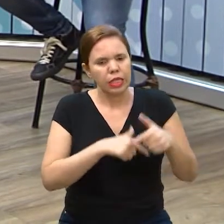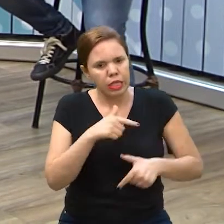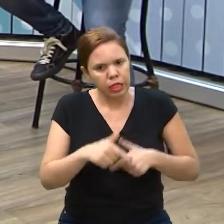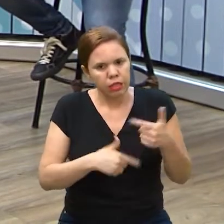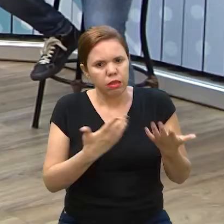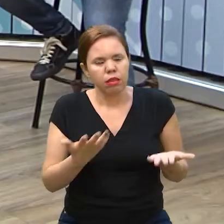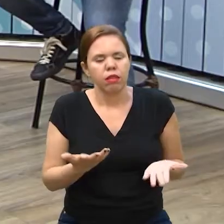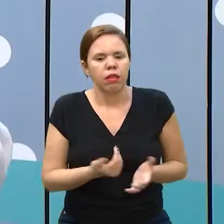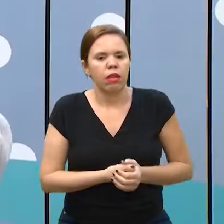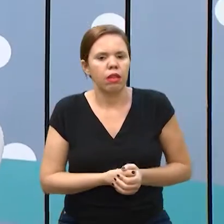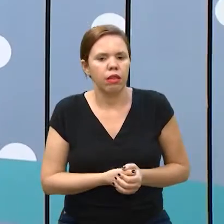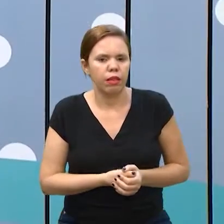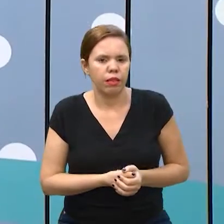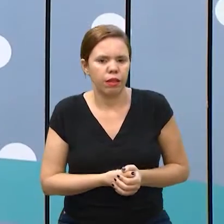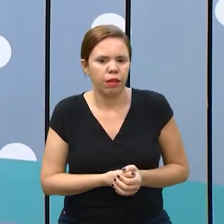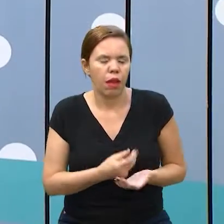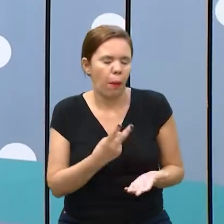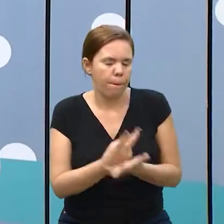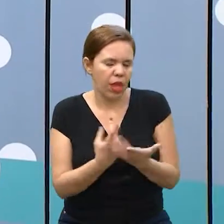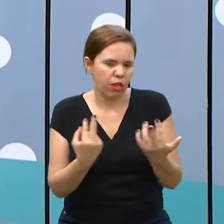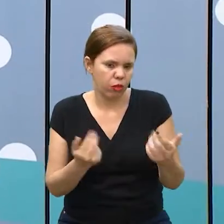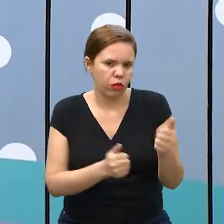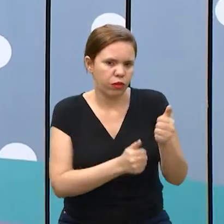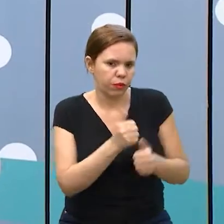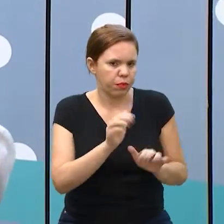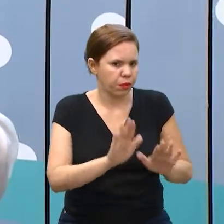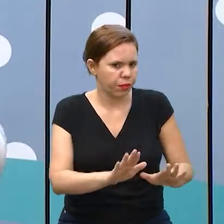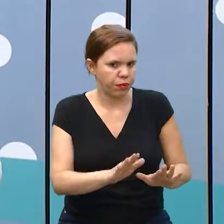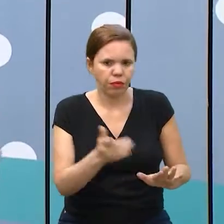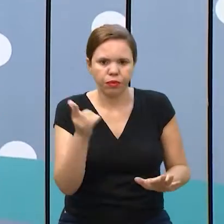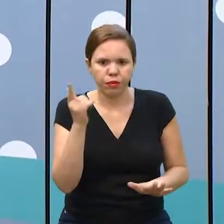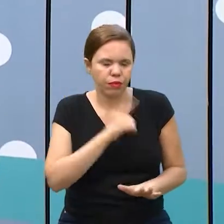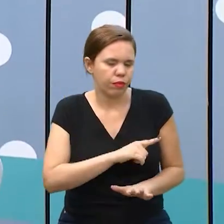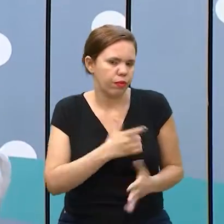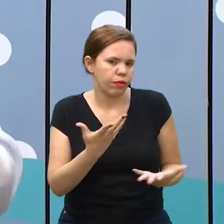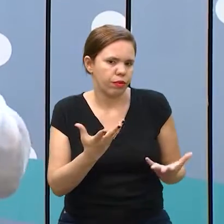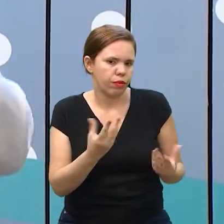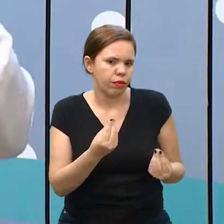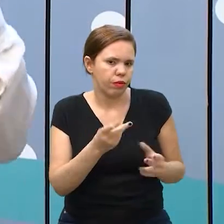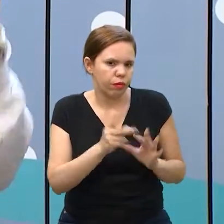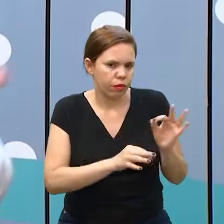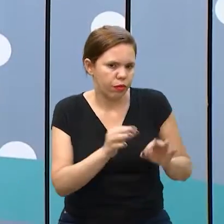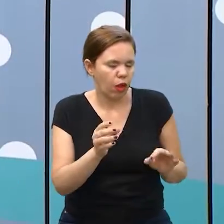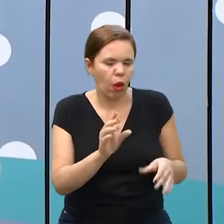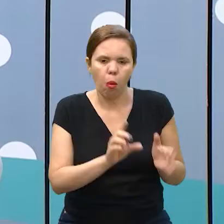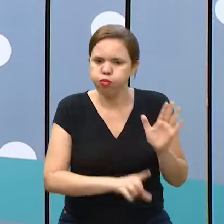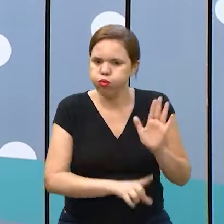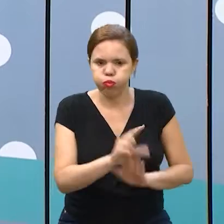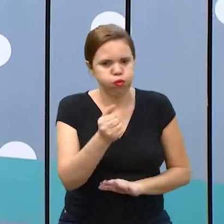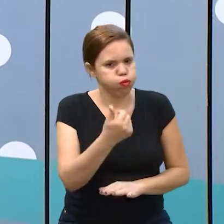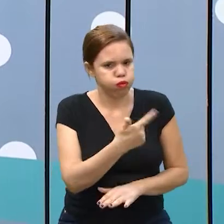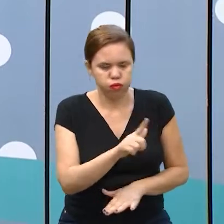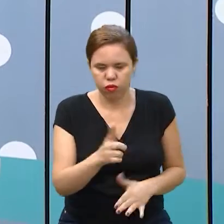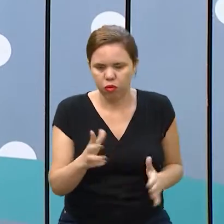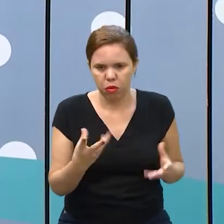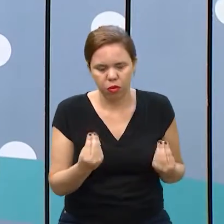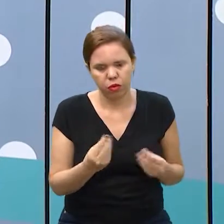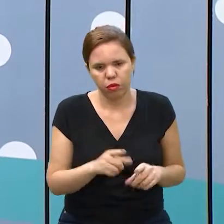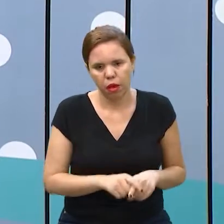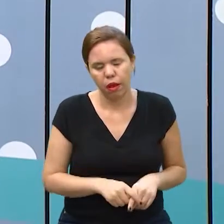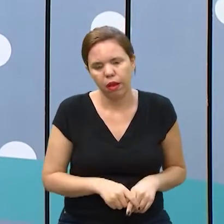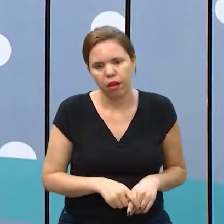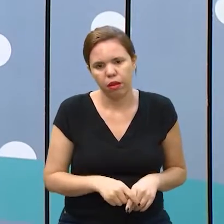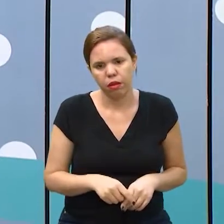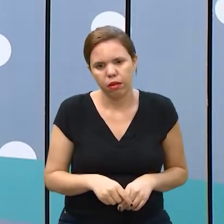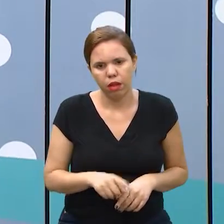que trabalham, que exercem a atividade, mas que não conseguem tanto uma projeção financeira tão grande.